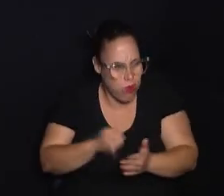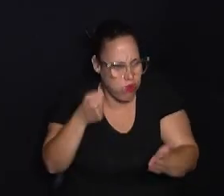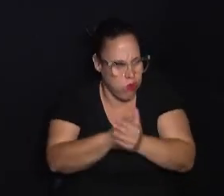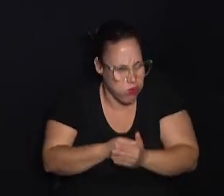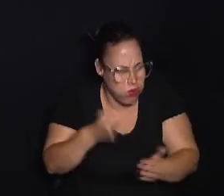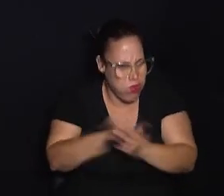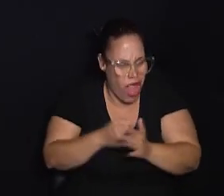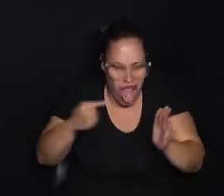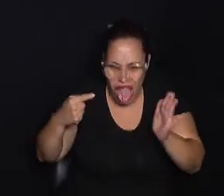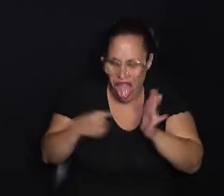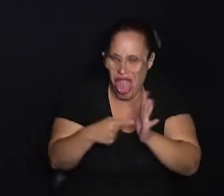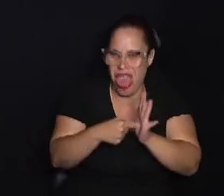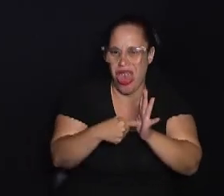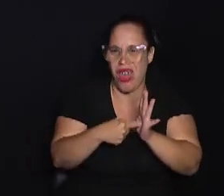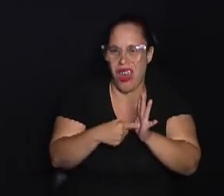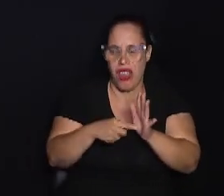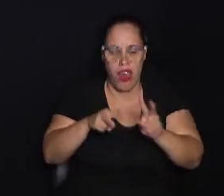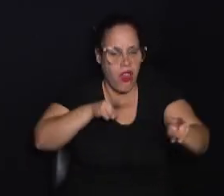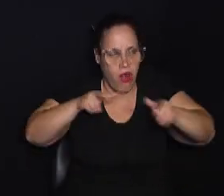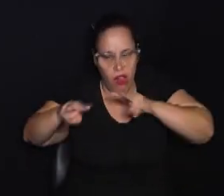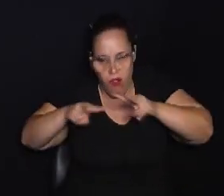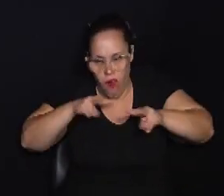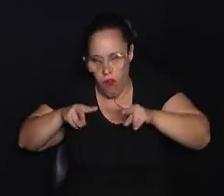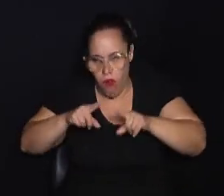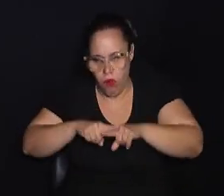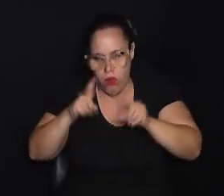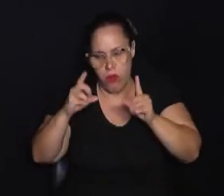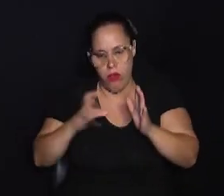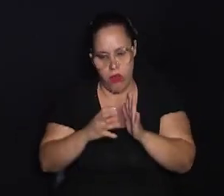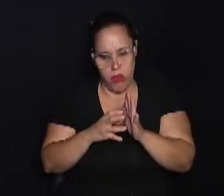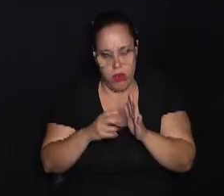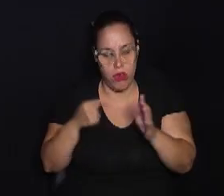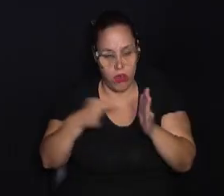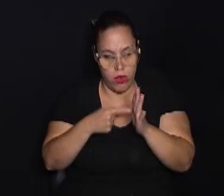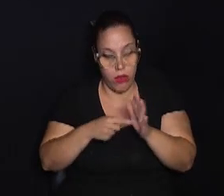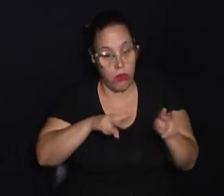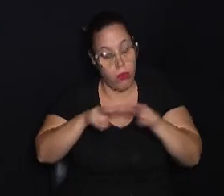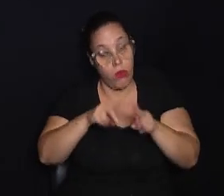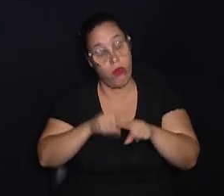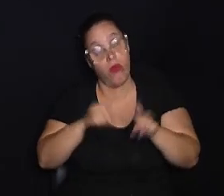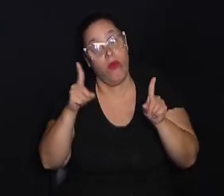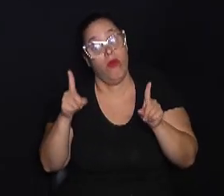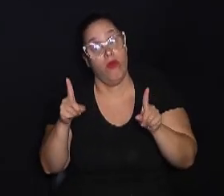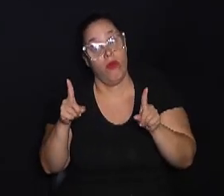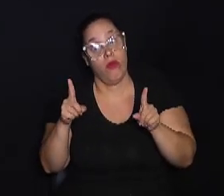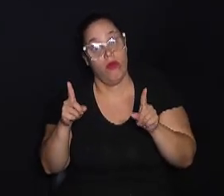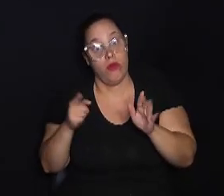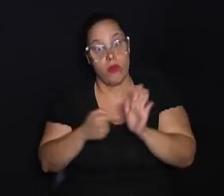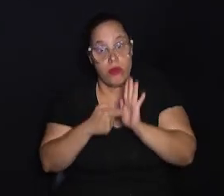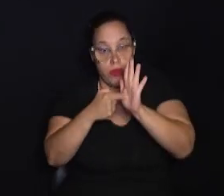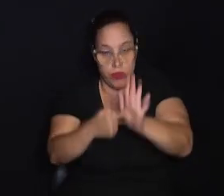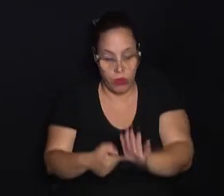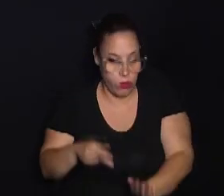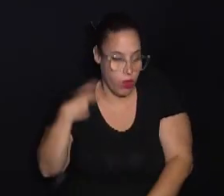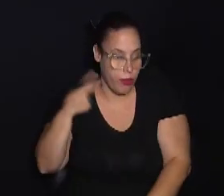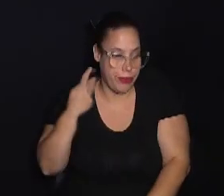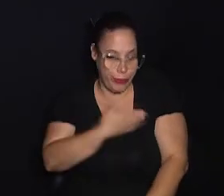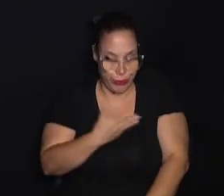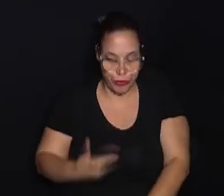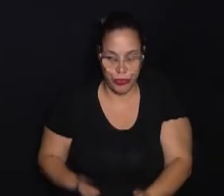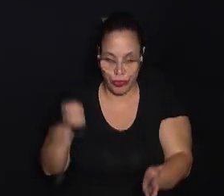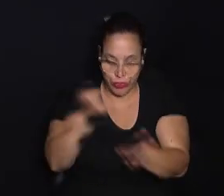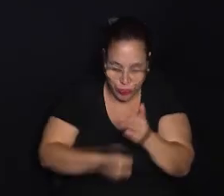de denúncia, de fiscalizar, mas um mandato não só de denúncia e fiscalizar, mas um mandato de apresentar políticas públicas que